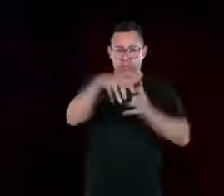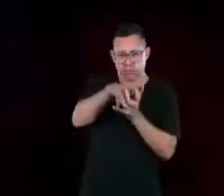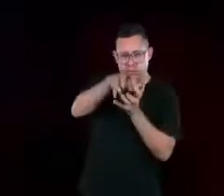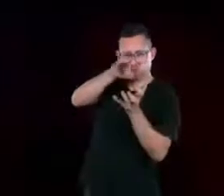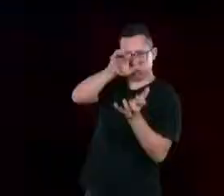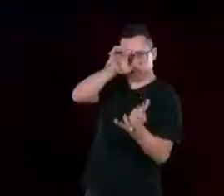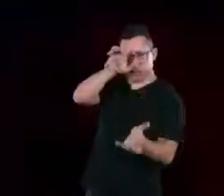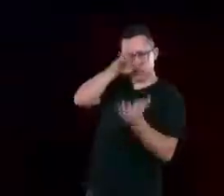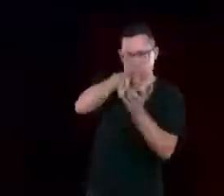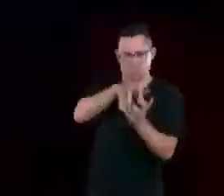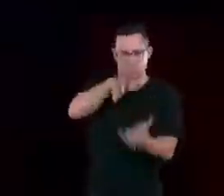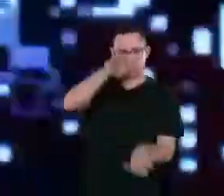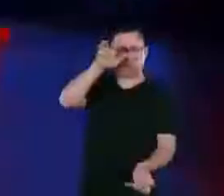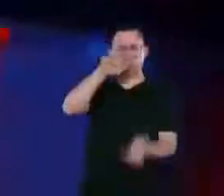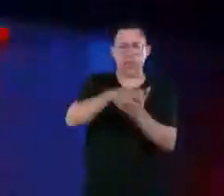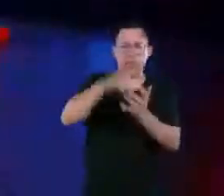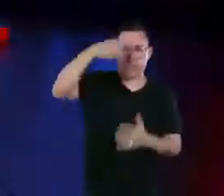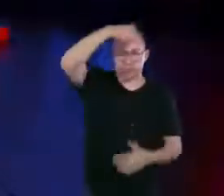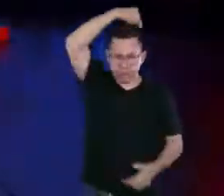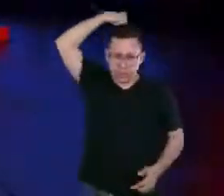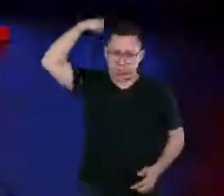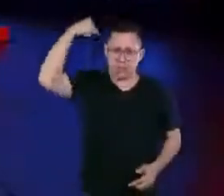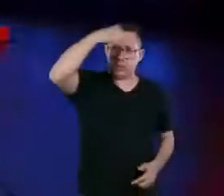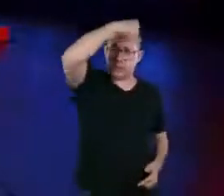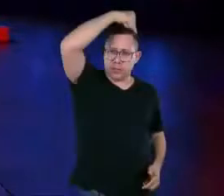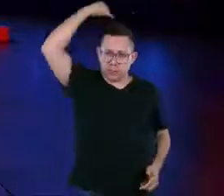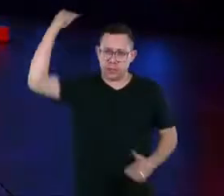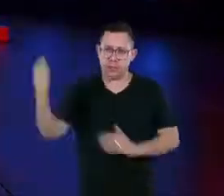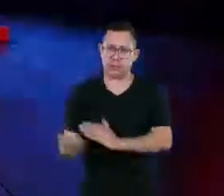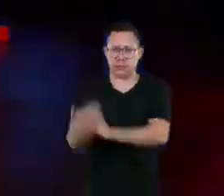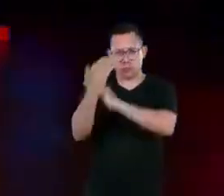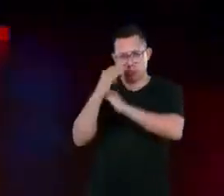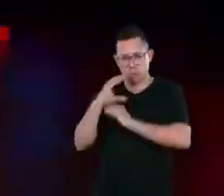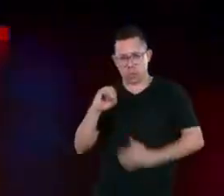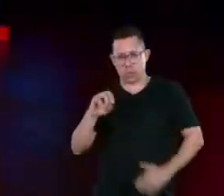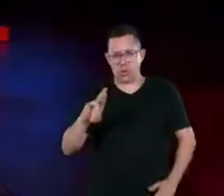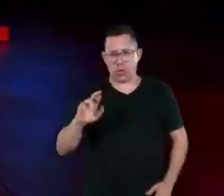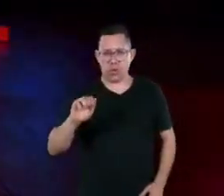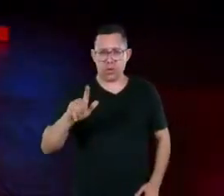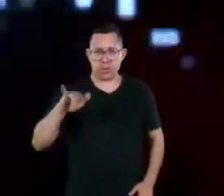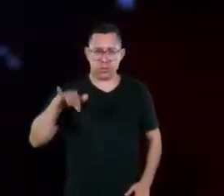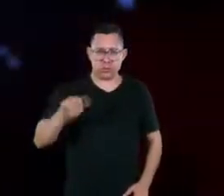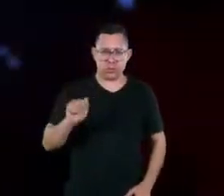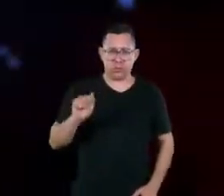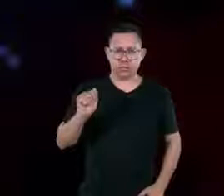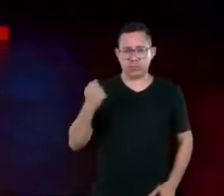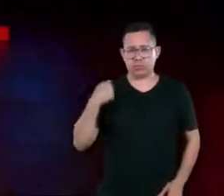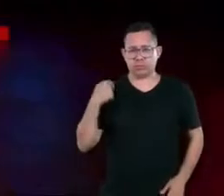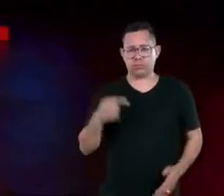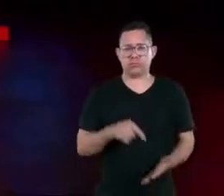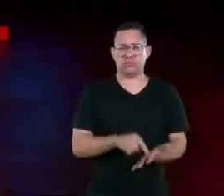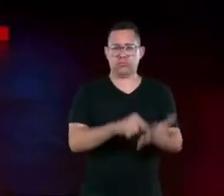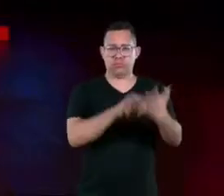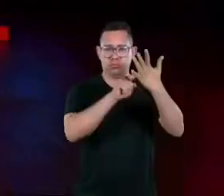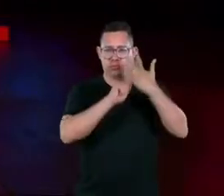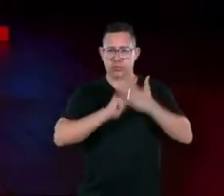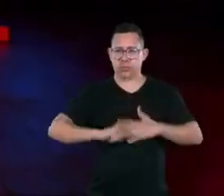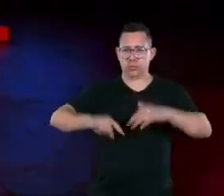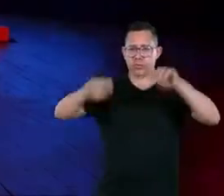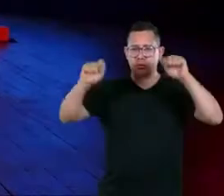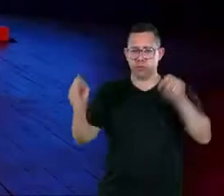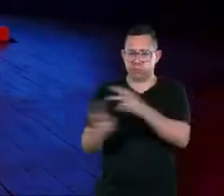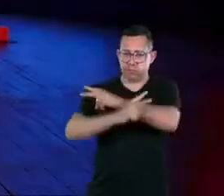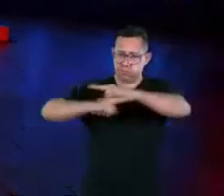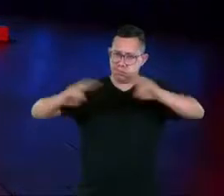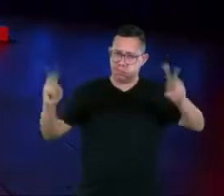Geninha, minha santa e minha mestra, minha Cora Coralina. Está na minha clareira, na minha ventania,